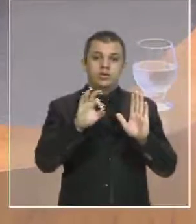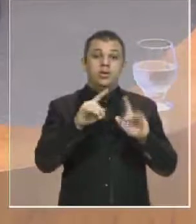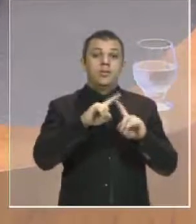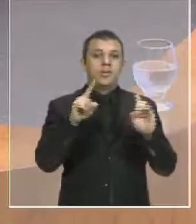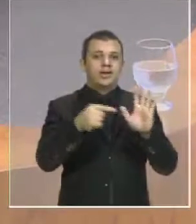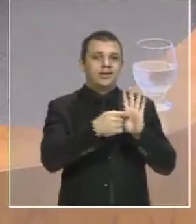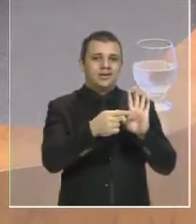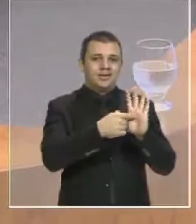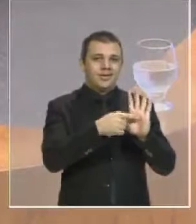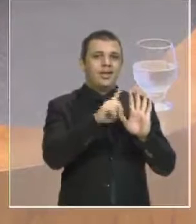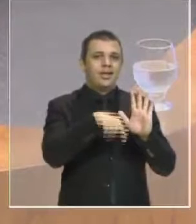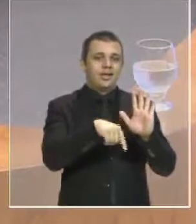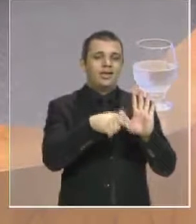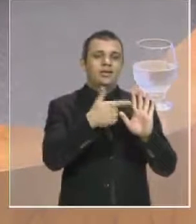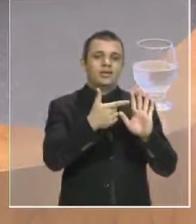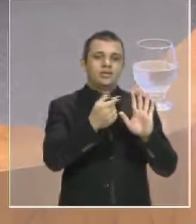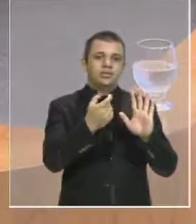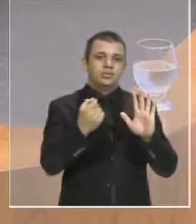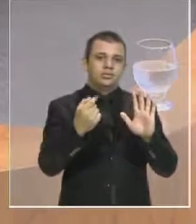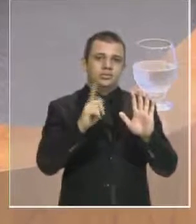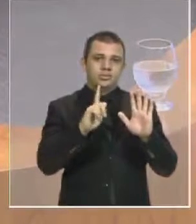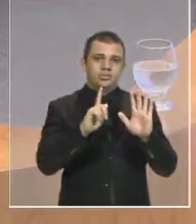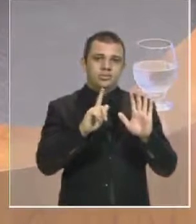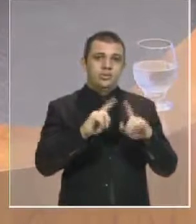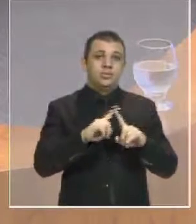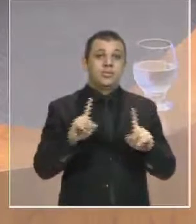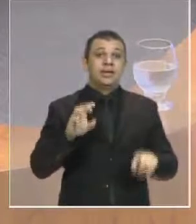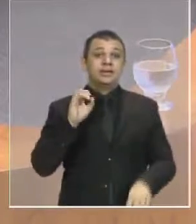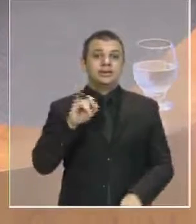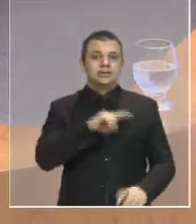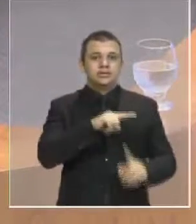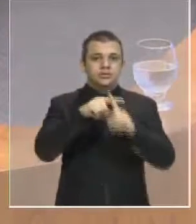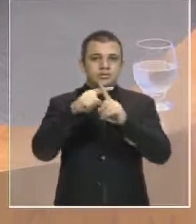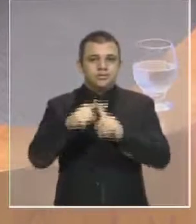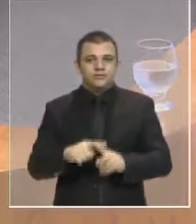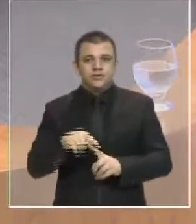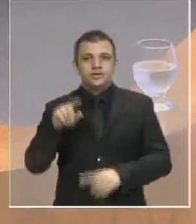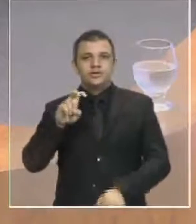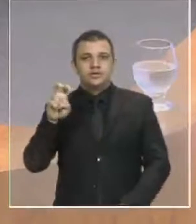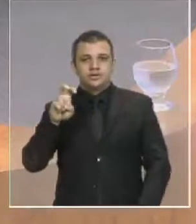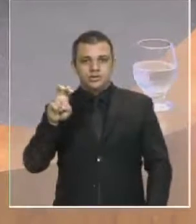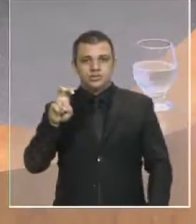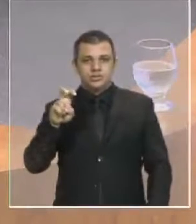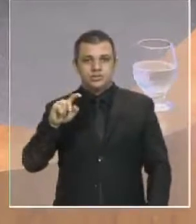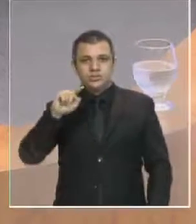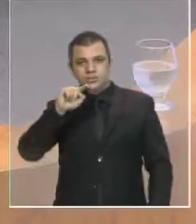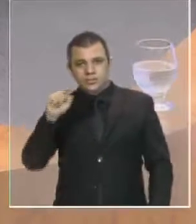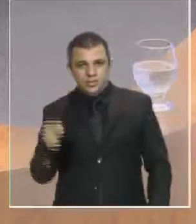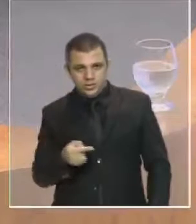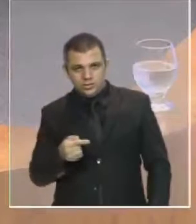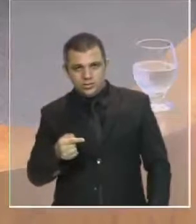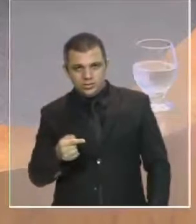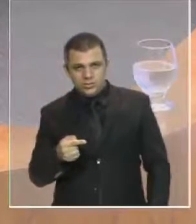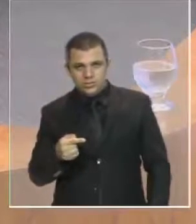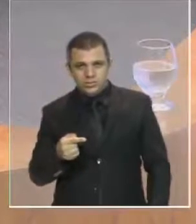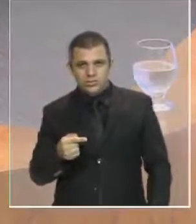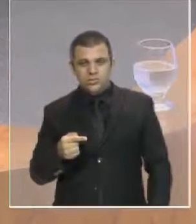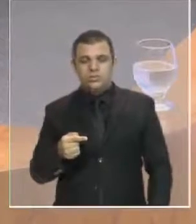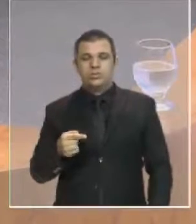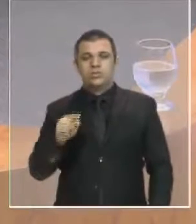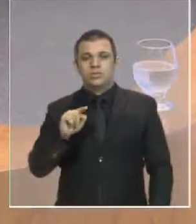5, que dá as 1.000 gramas, dá os R$ 19,50 da contratação. O item erva